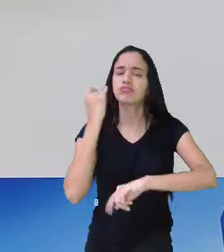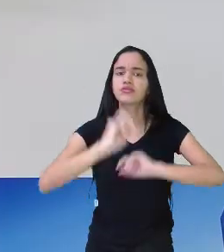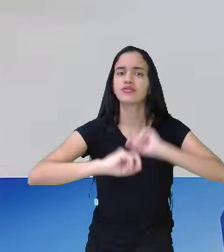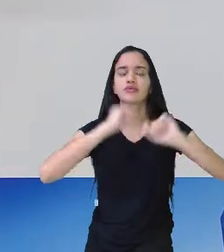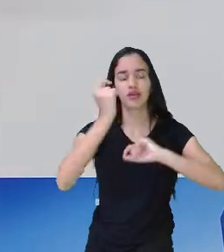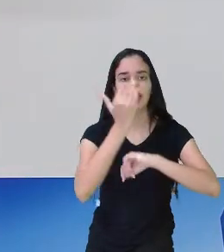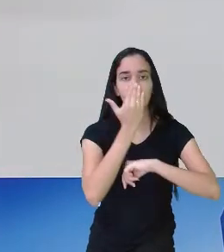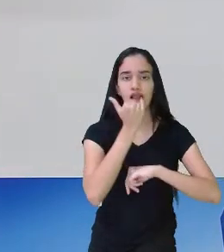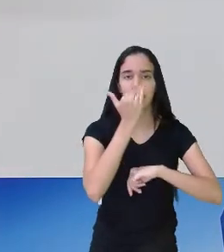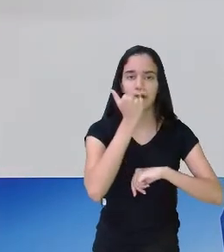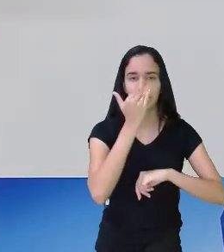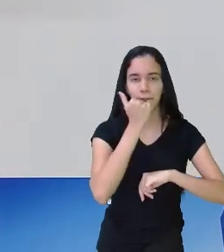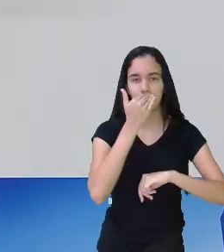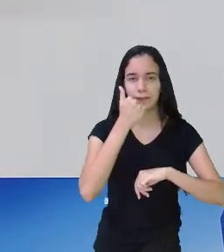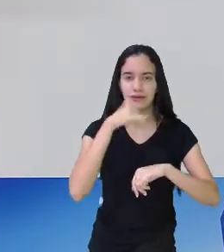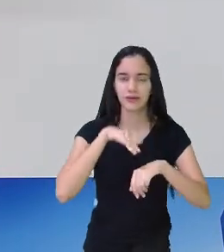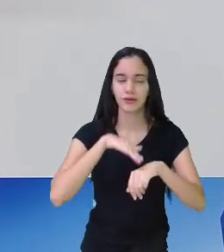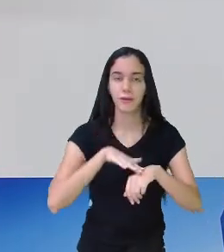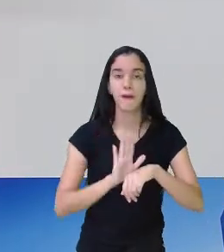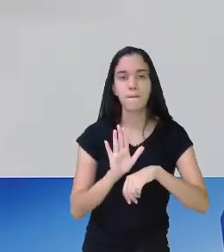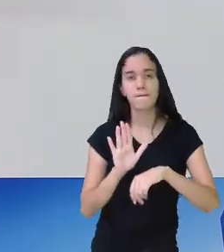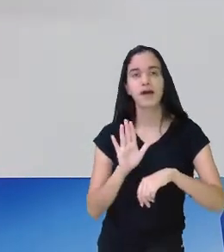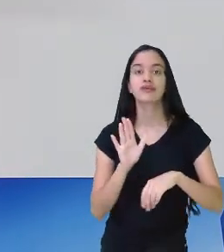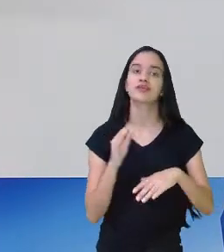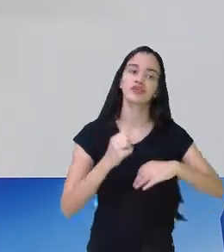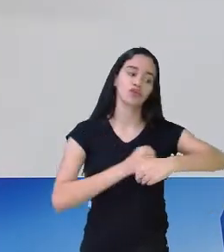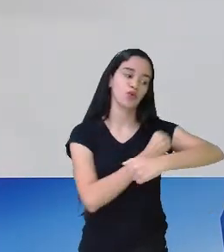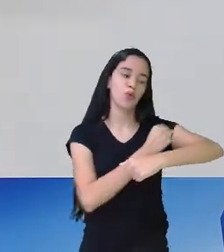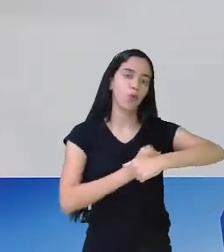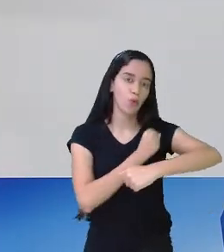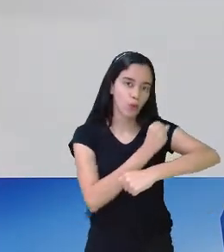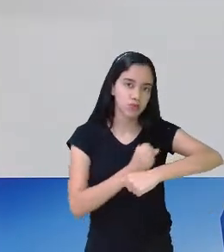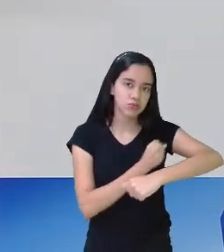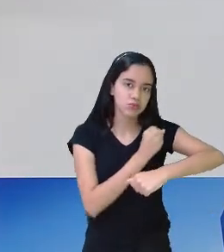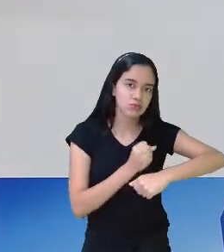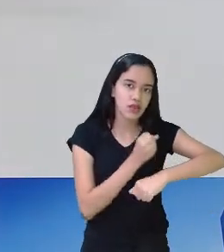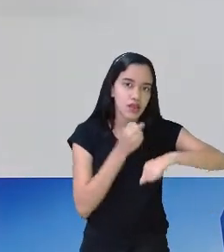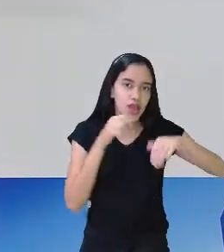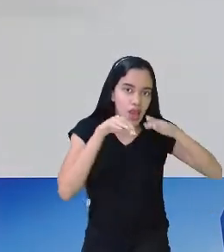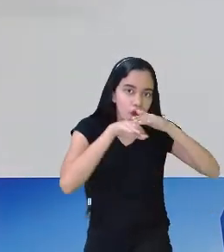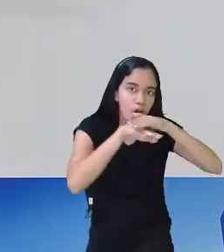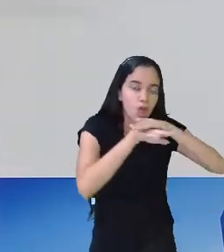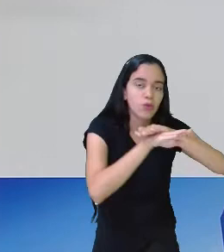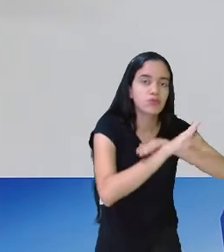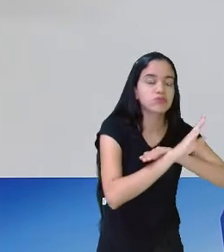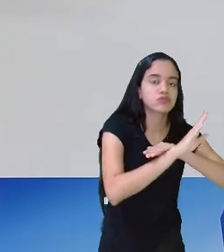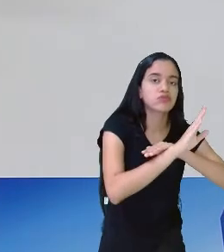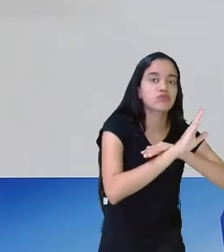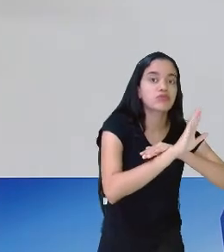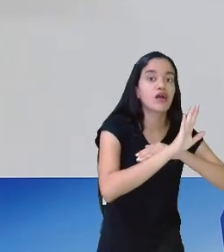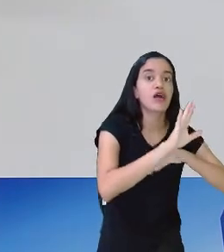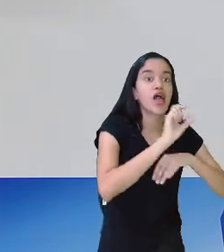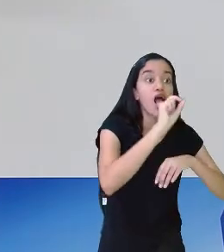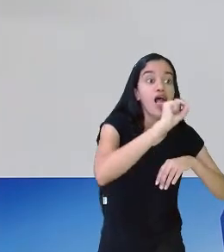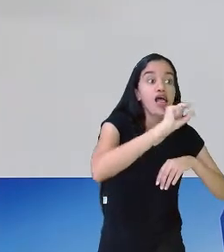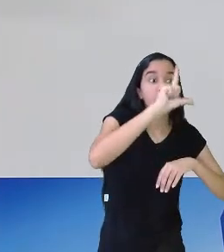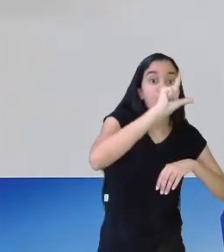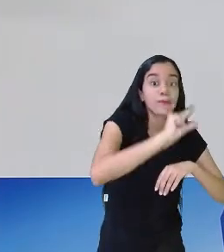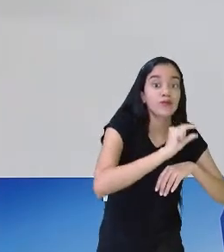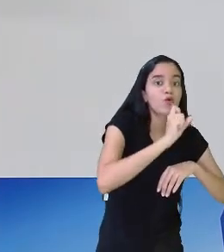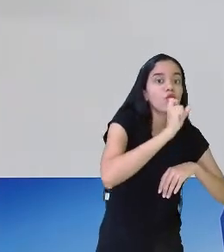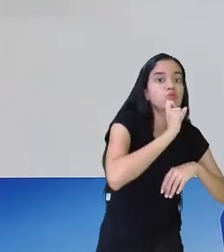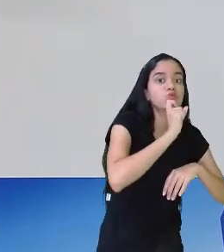seu alimento dure mais? Você tem que cozinhá-lo e armazená-lo em temperatura baixa, em temperatura